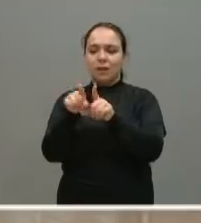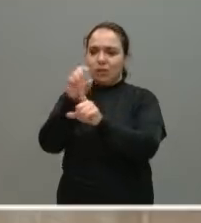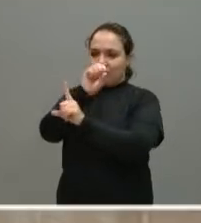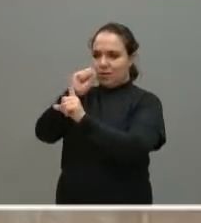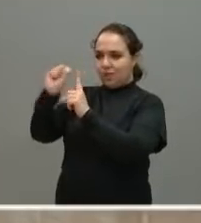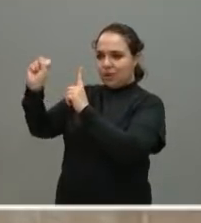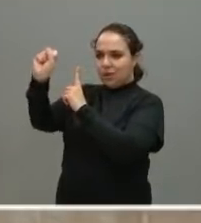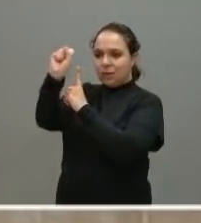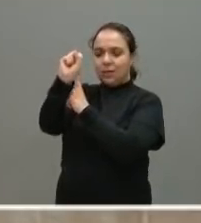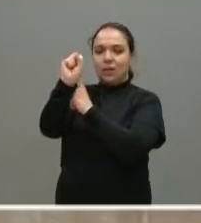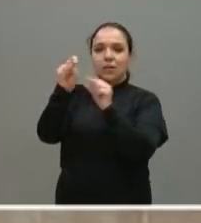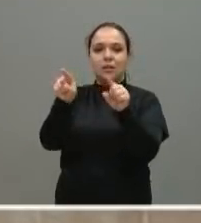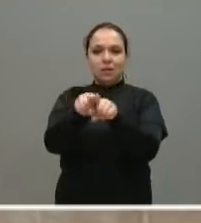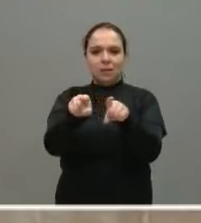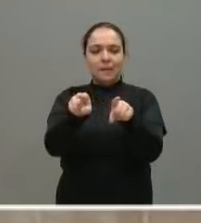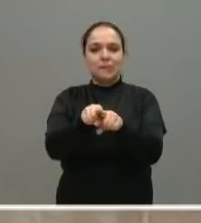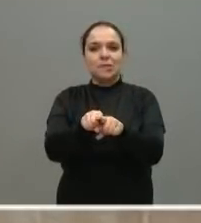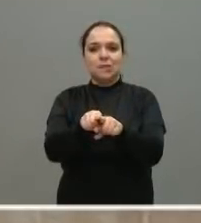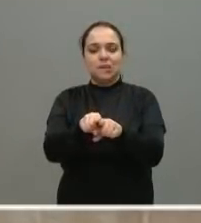sociedade,